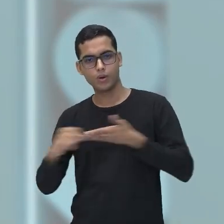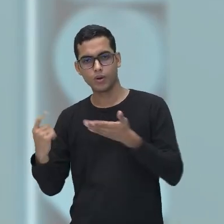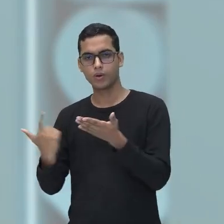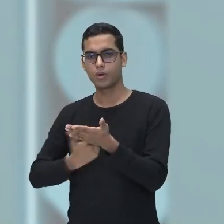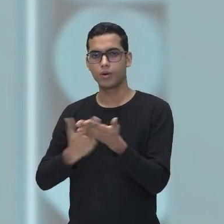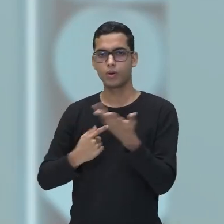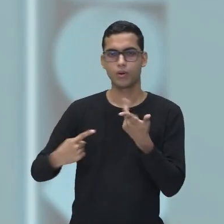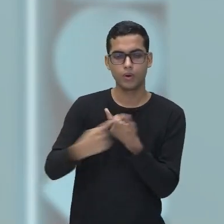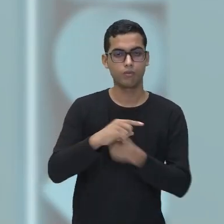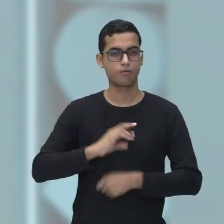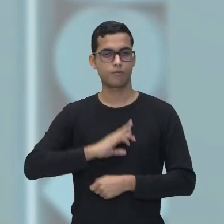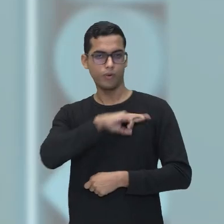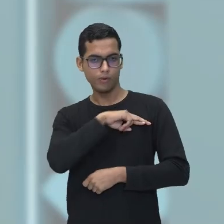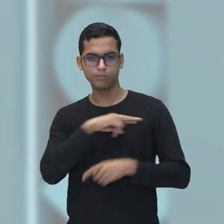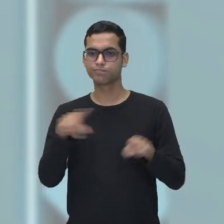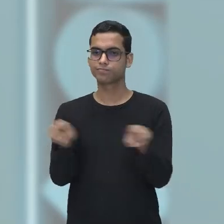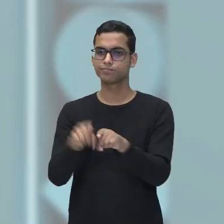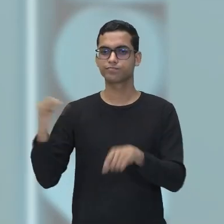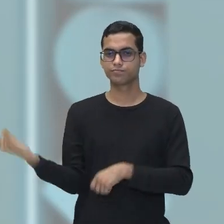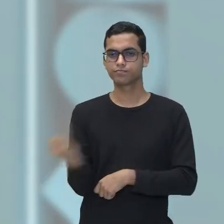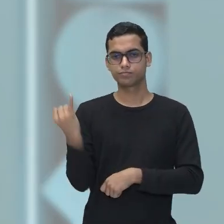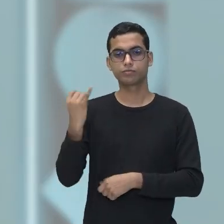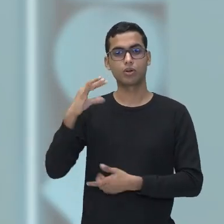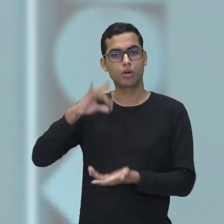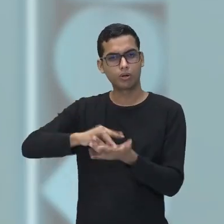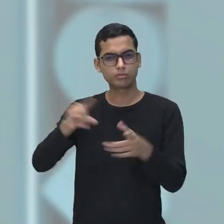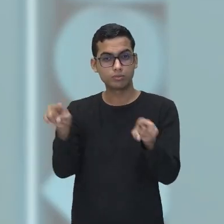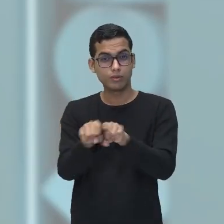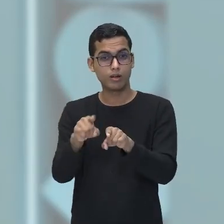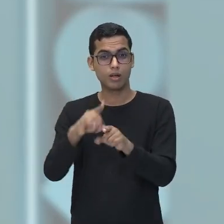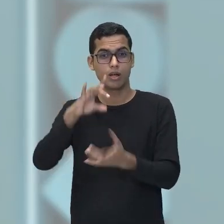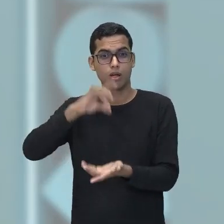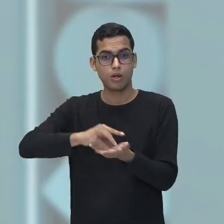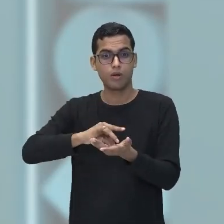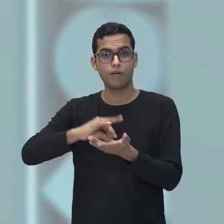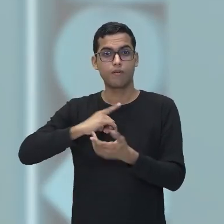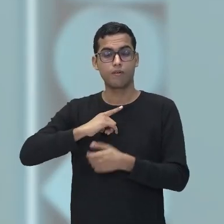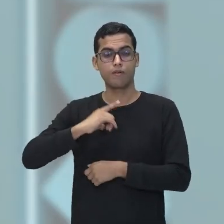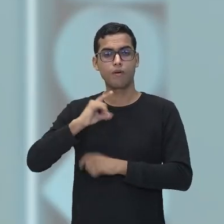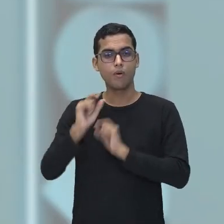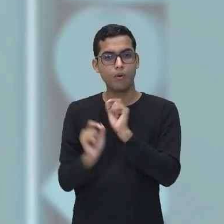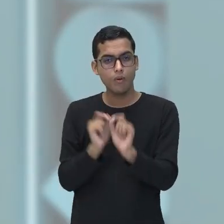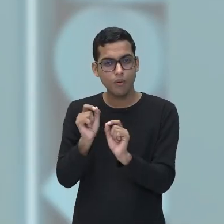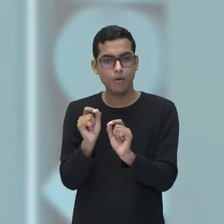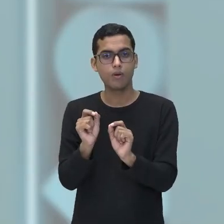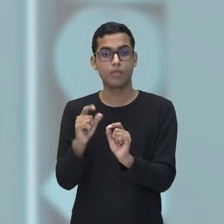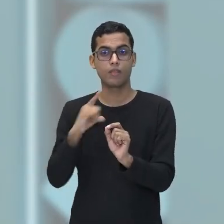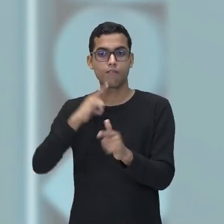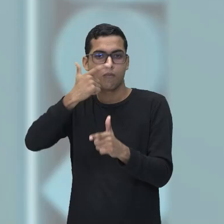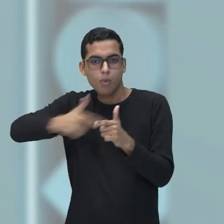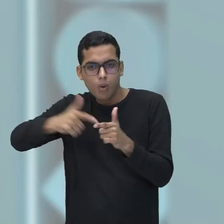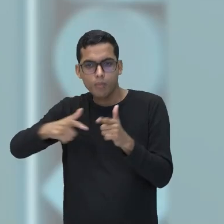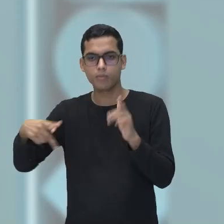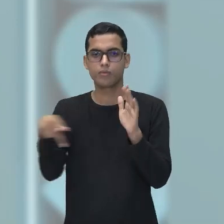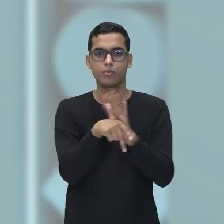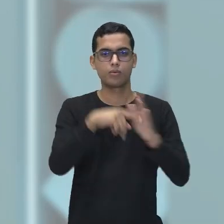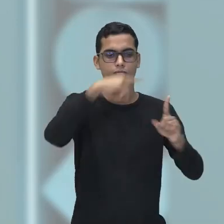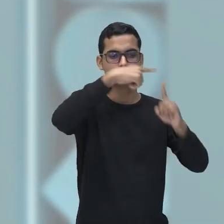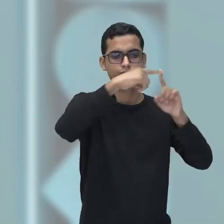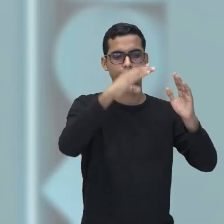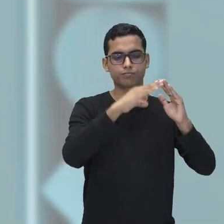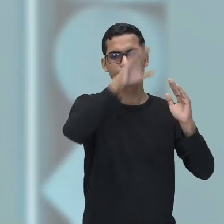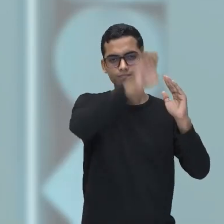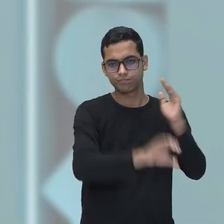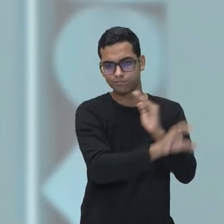outro romance que foi extremamente polêmico, que causou polêmicas, inclusive com a Igreja Católica, né? Ele escreveu